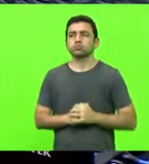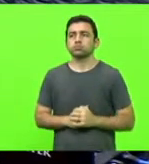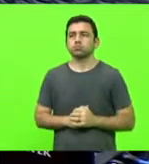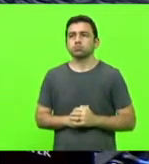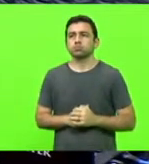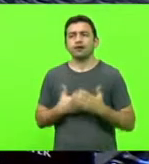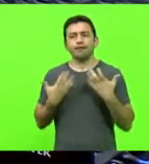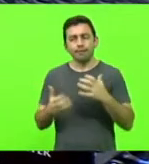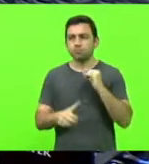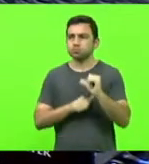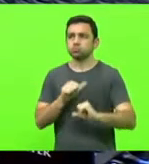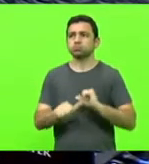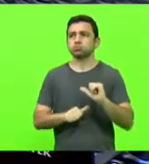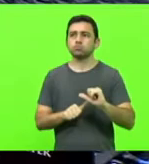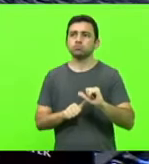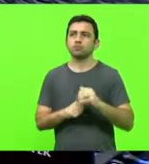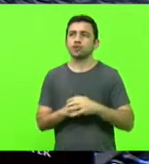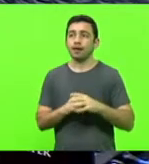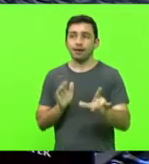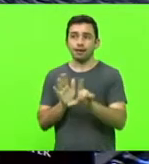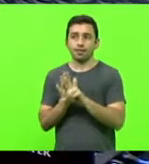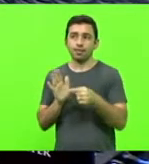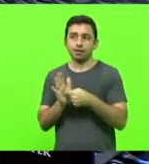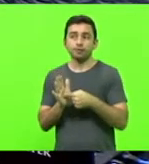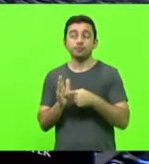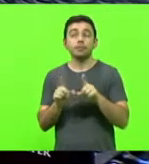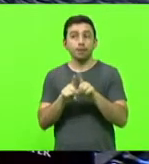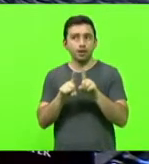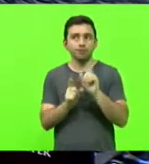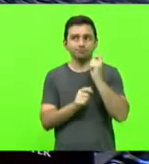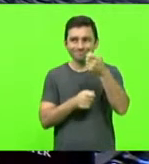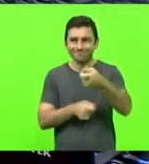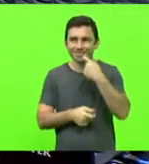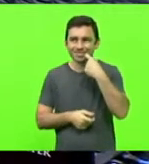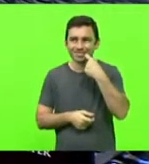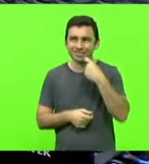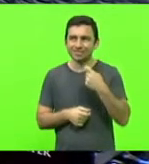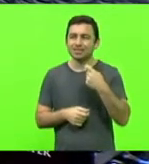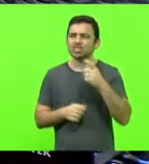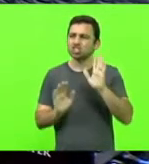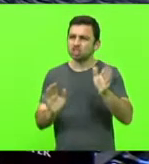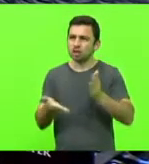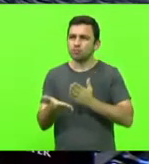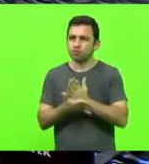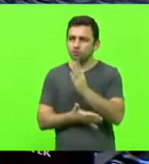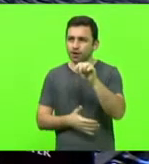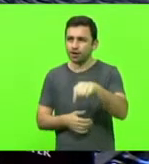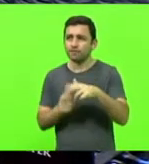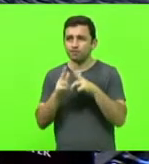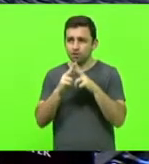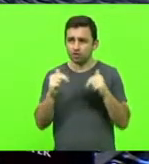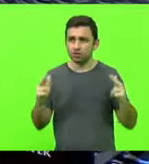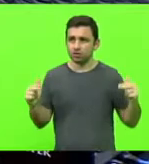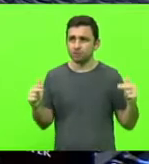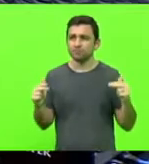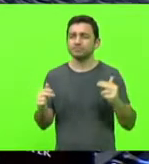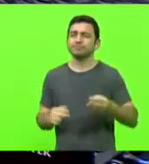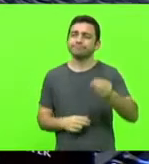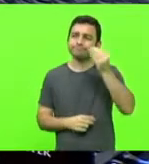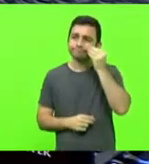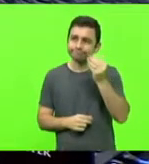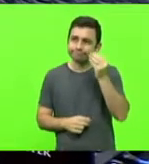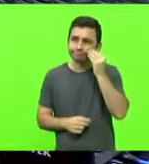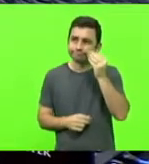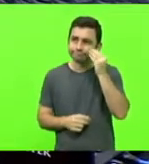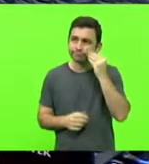Pretende corrigir isso. A lei dos pescados, que foi recentemente aprovada, já é realidade aqui em Florianópolis, a gente tentou fazer com